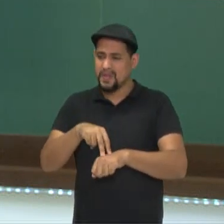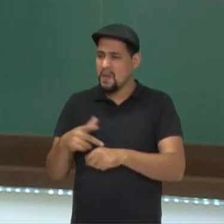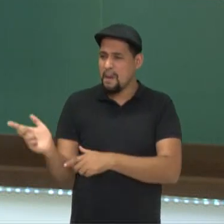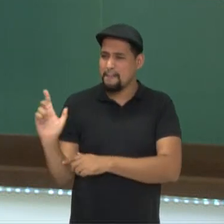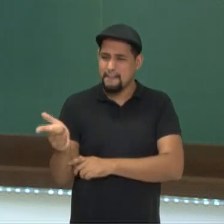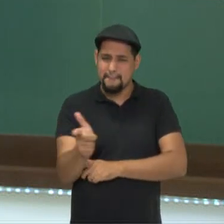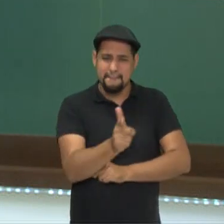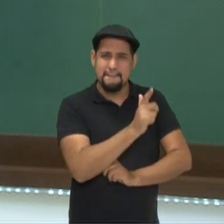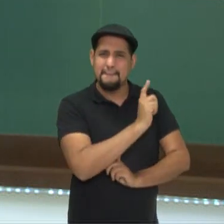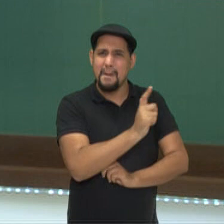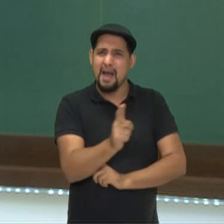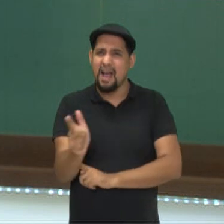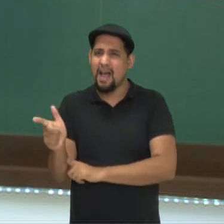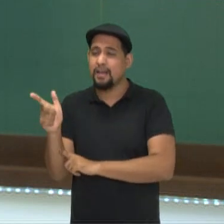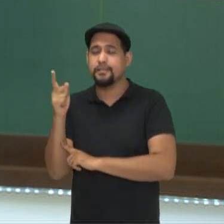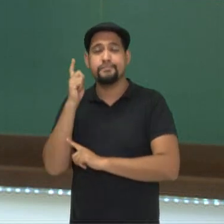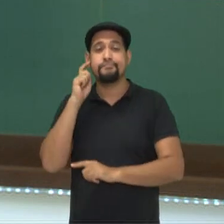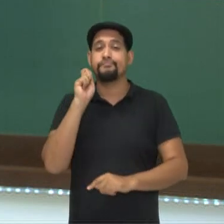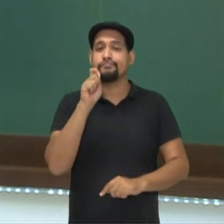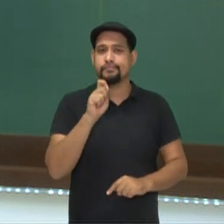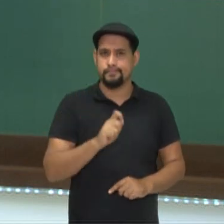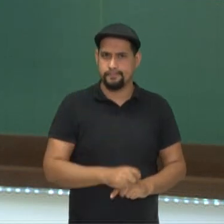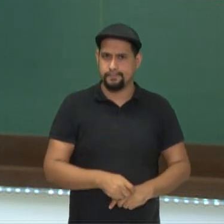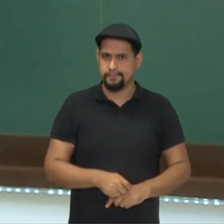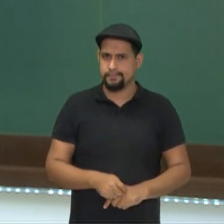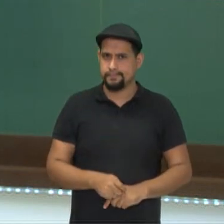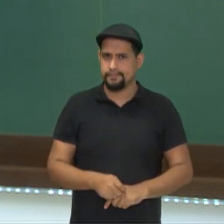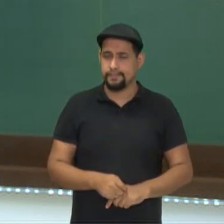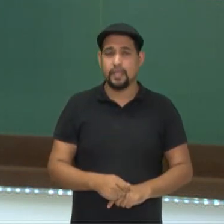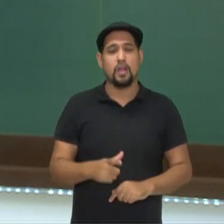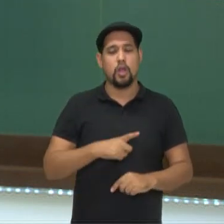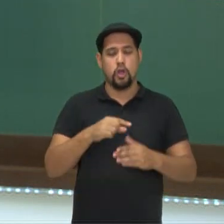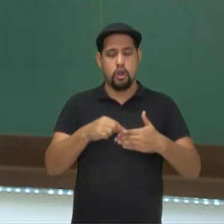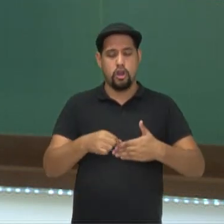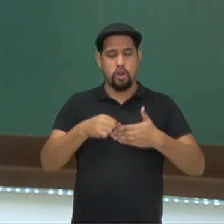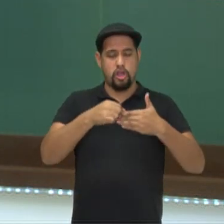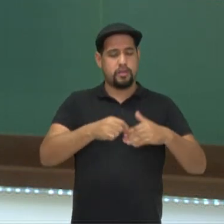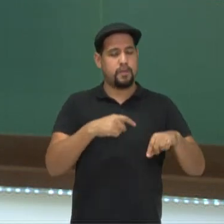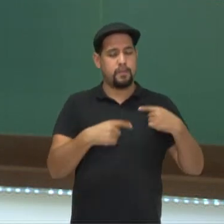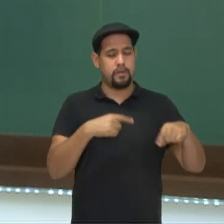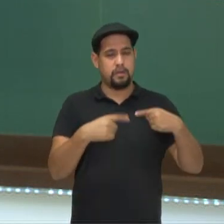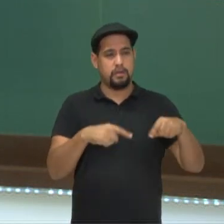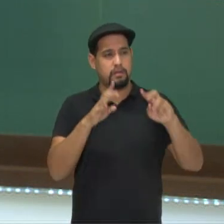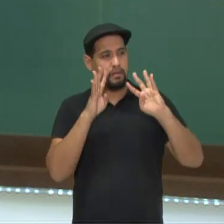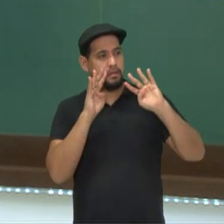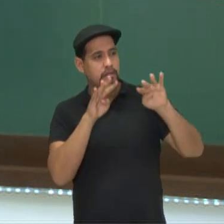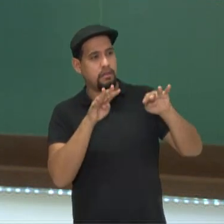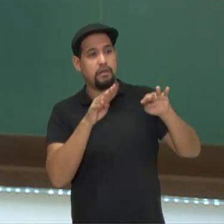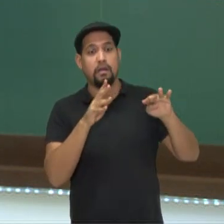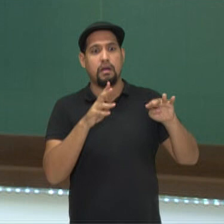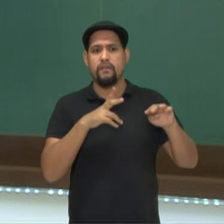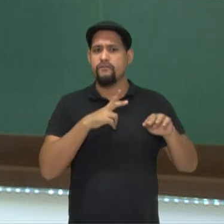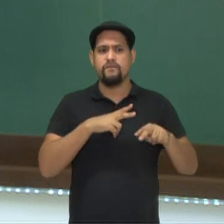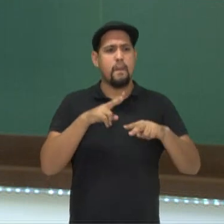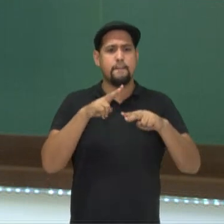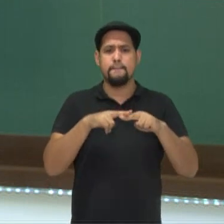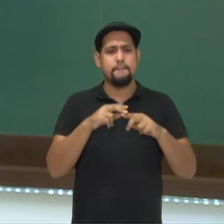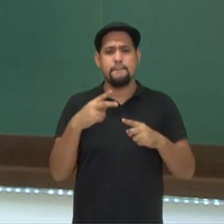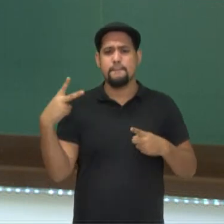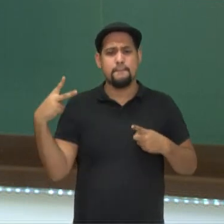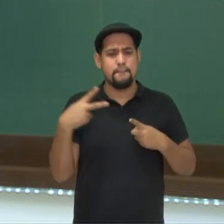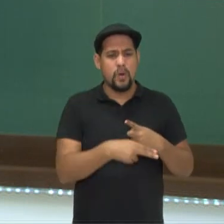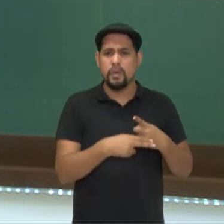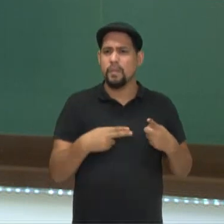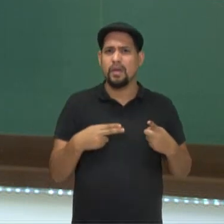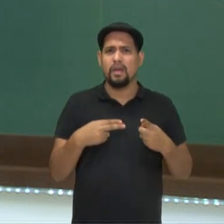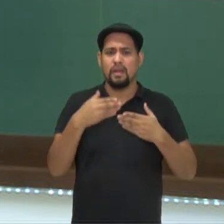inocentes, pensando em que os líderes políticos iriam olhar para ele e falar assim, vamos proibir os muçulmanos de entrar aqui.